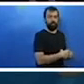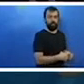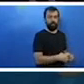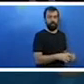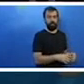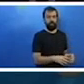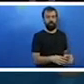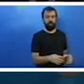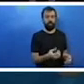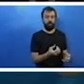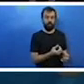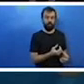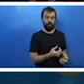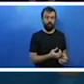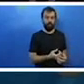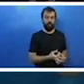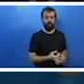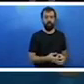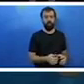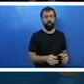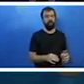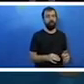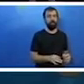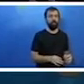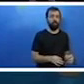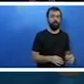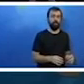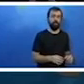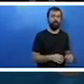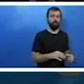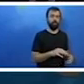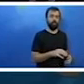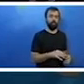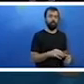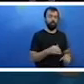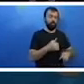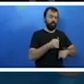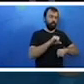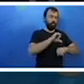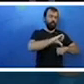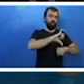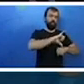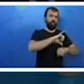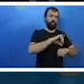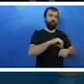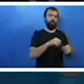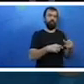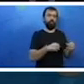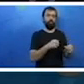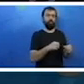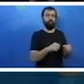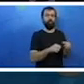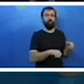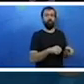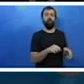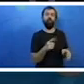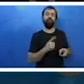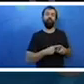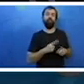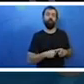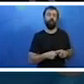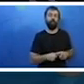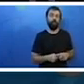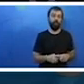sede do governo geral porque ficava distante da região das Minas. Qual é a sequência dessa